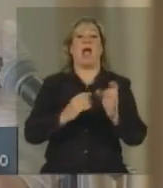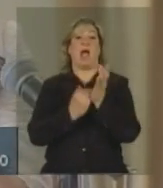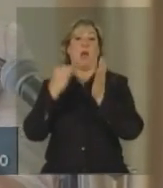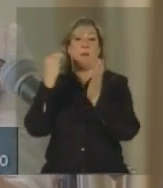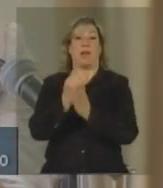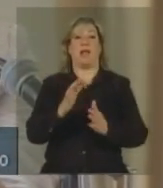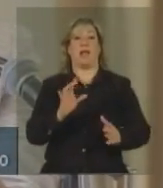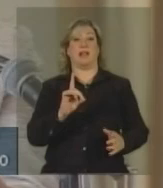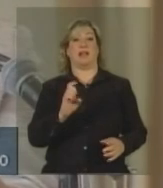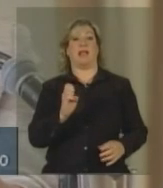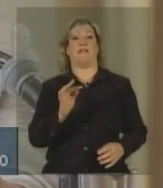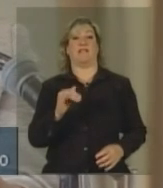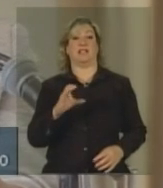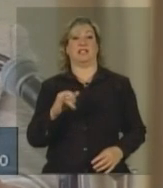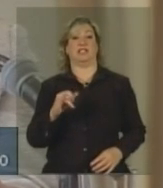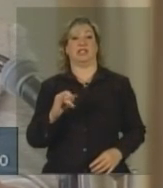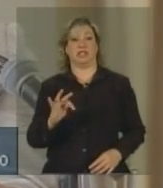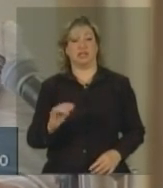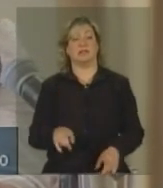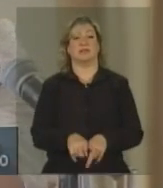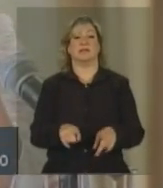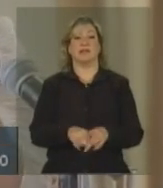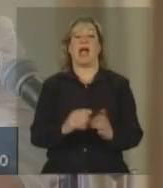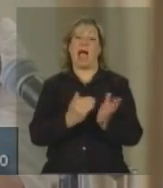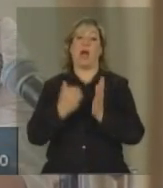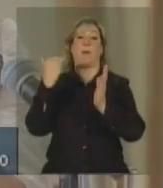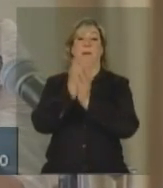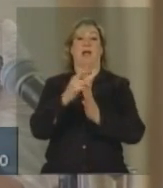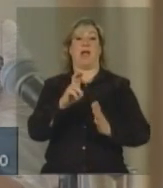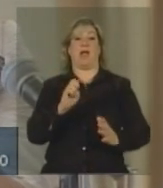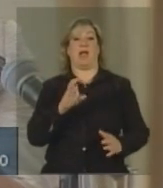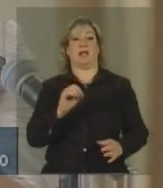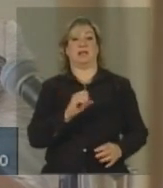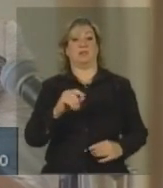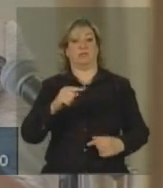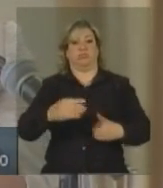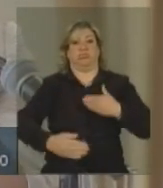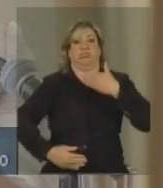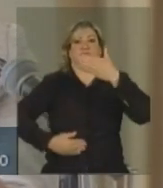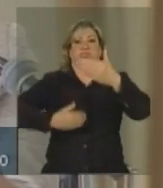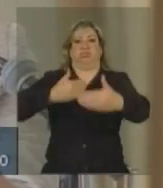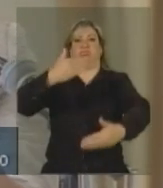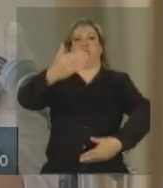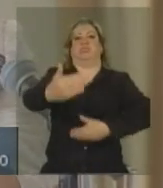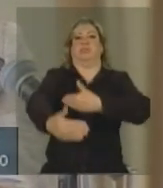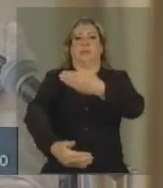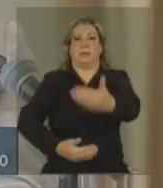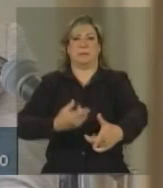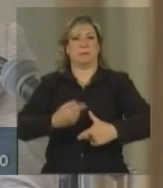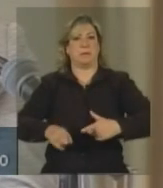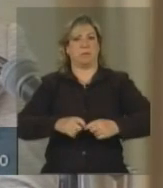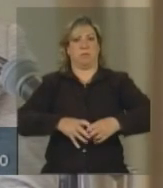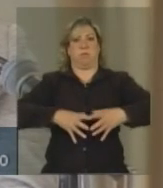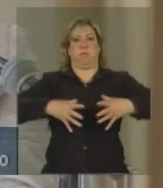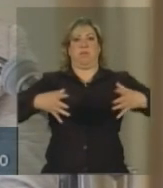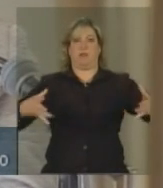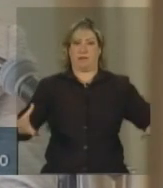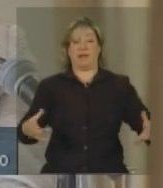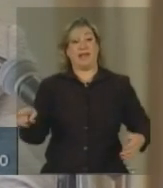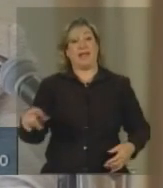exige mais recessão. Essa é a típica espiral recessiva em que está imersa a